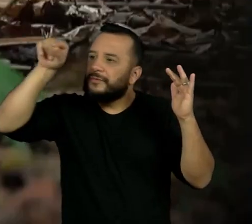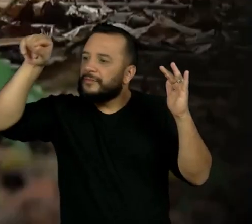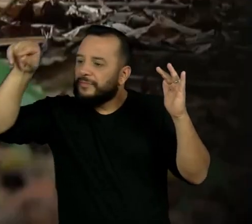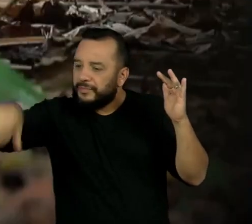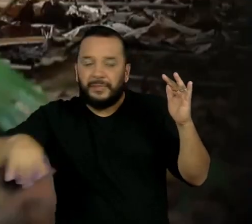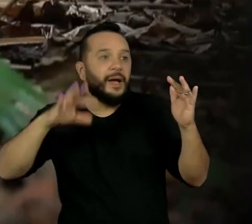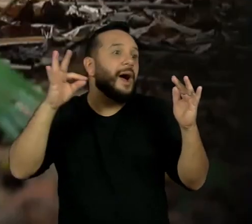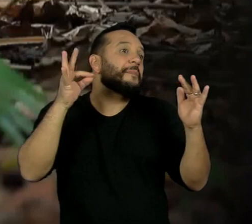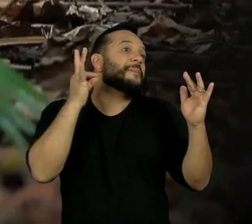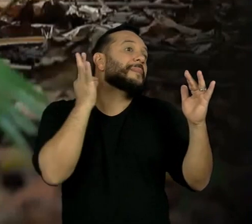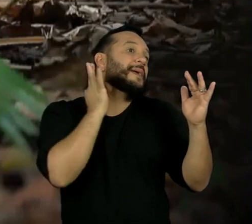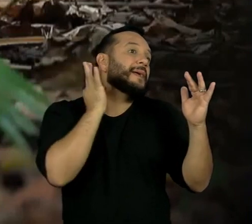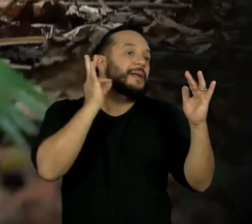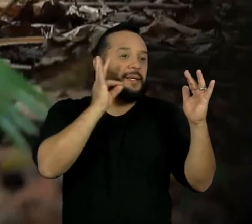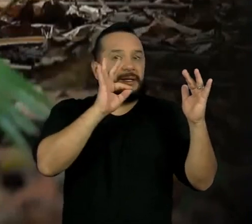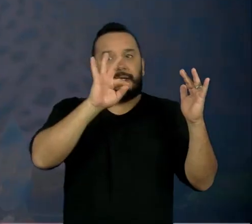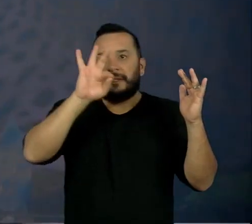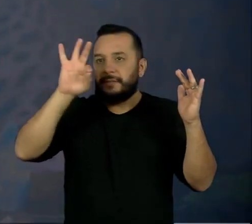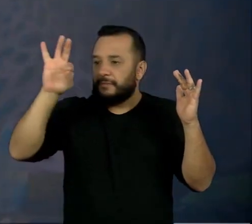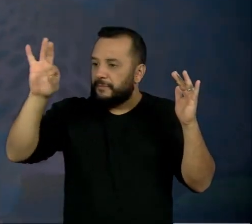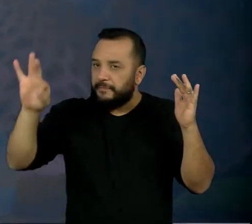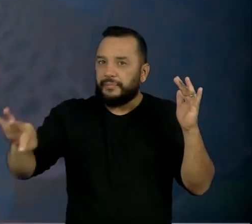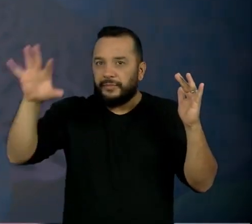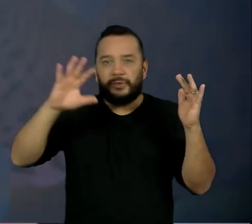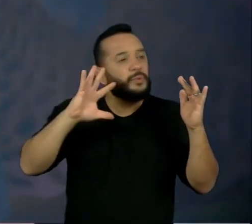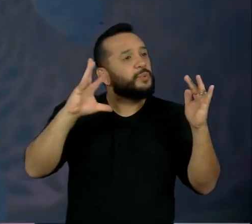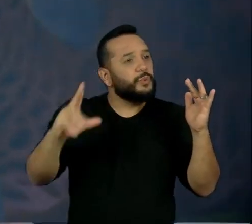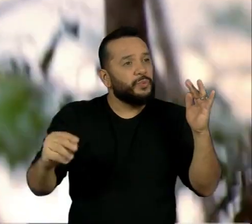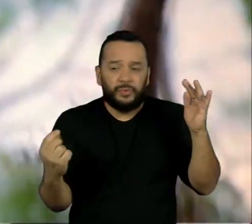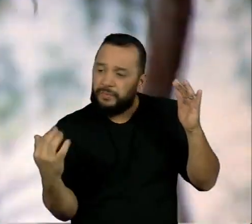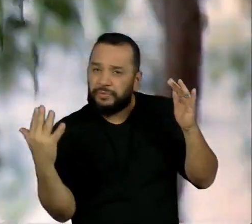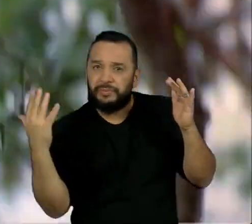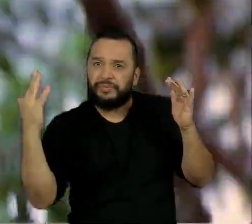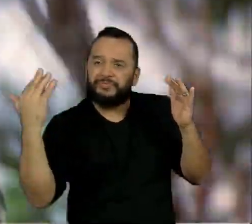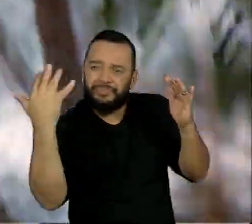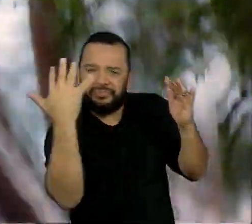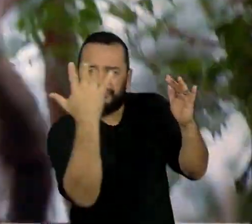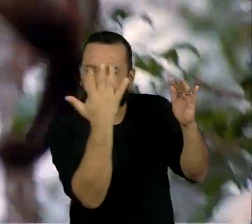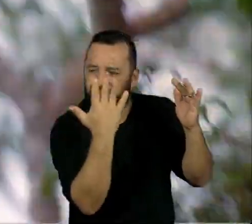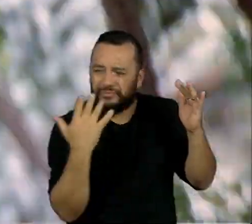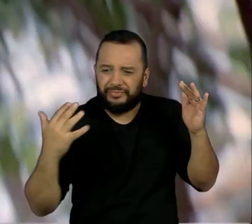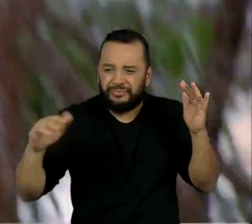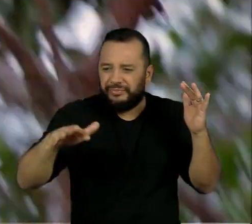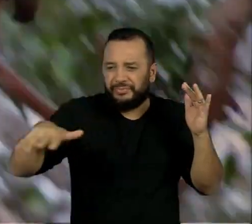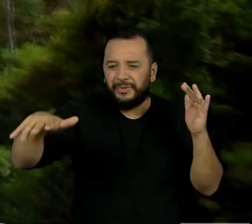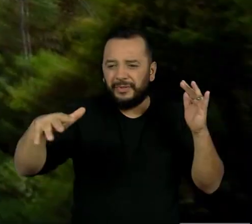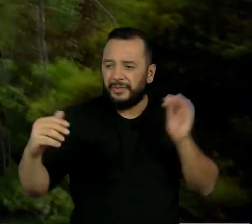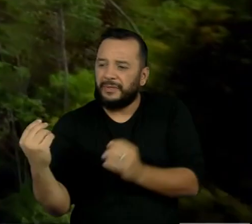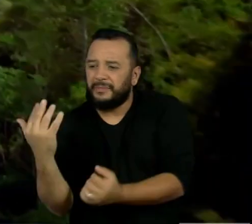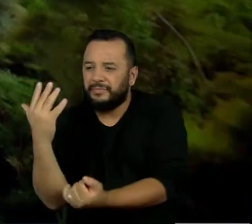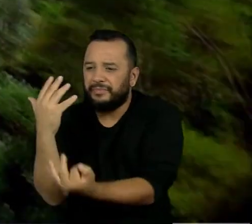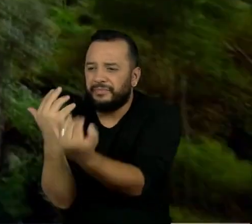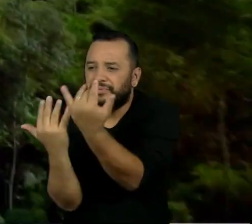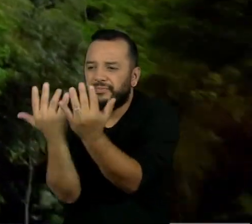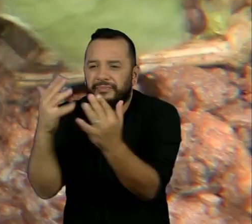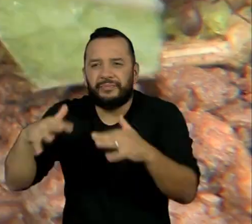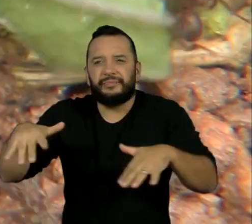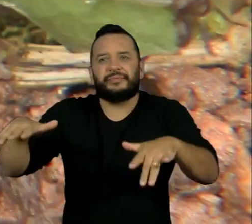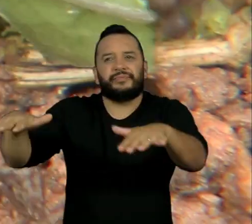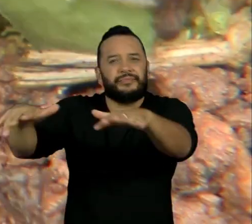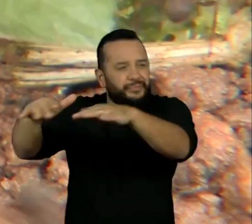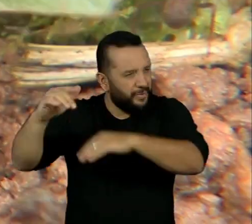as vespas, na polinização. Tudo isso acontece com uma enorme eficiência. E a floresta secundária cresce. Para